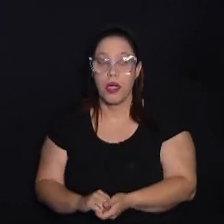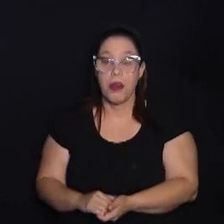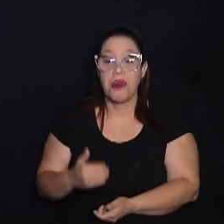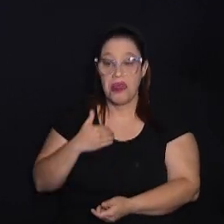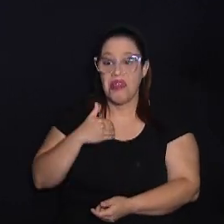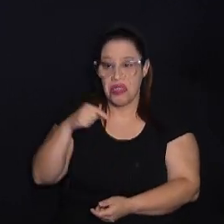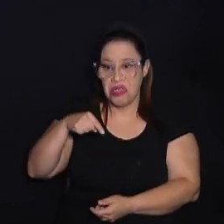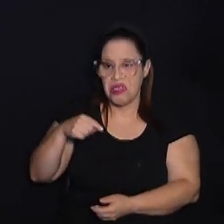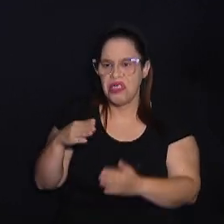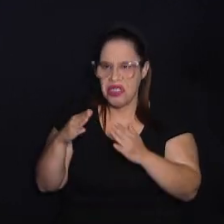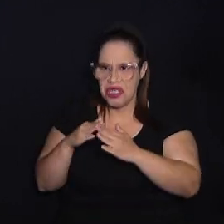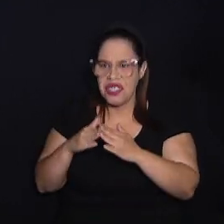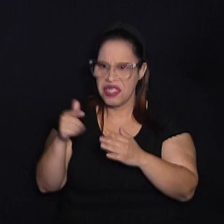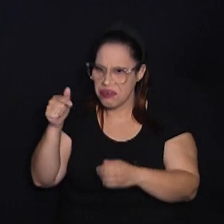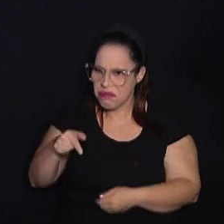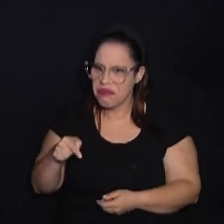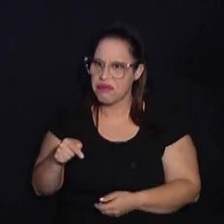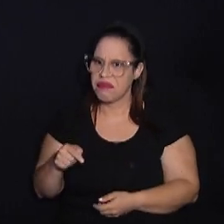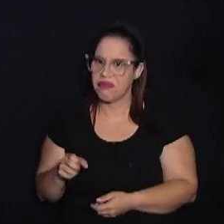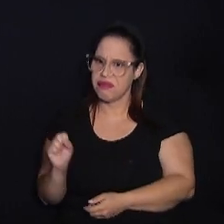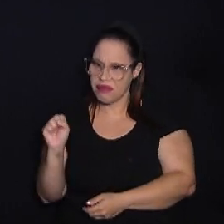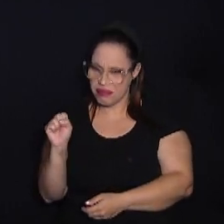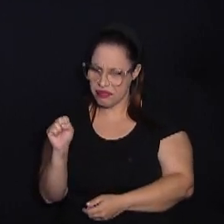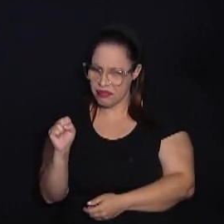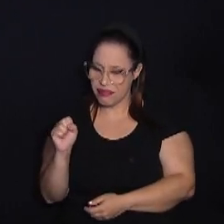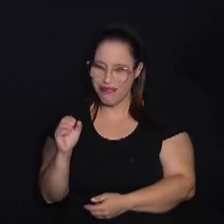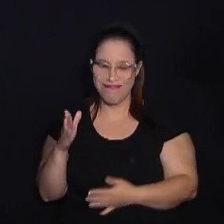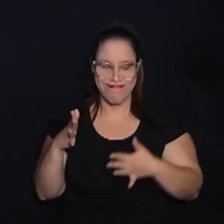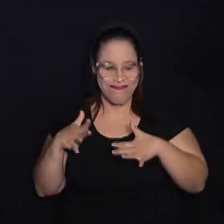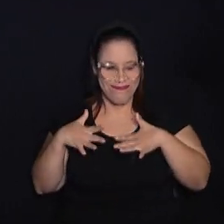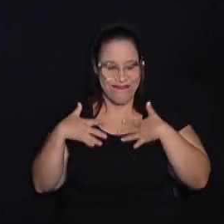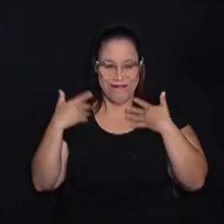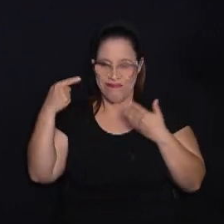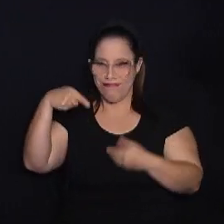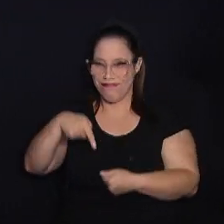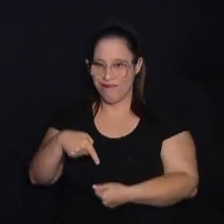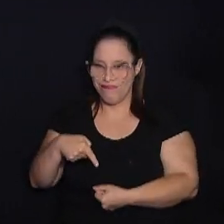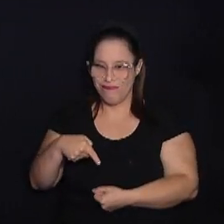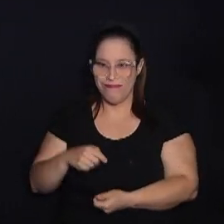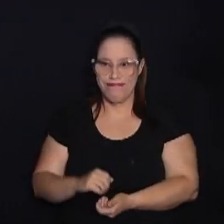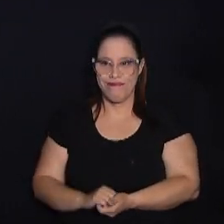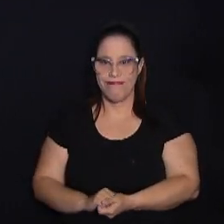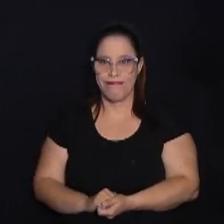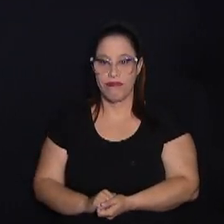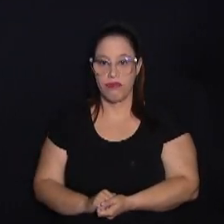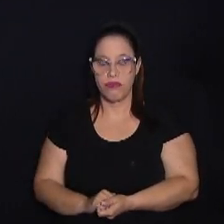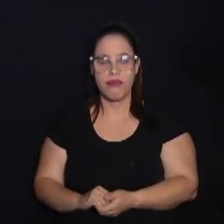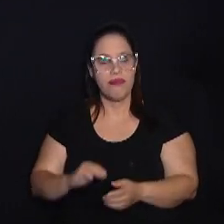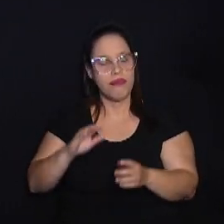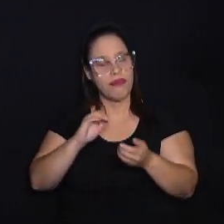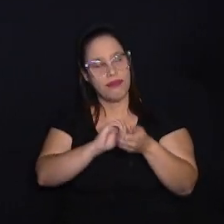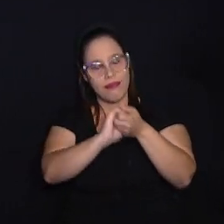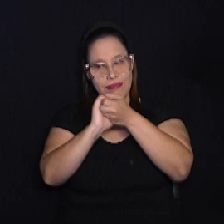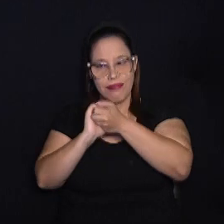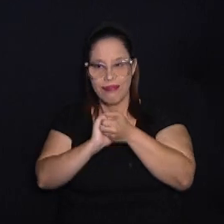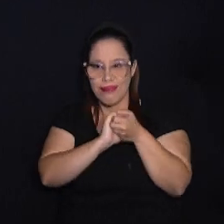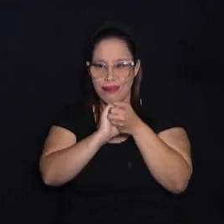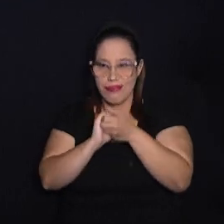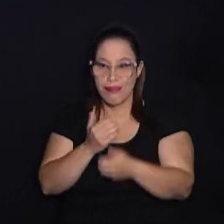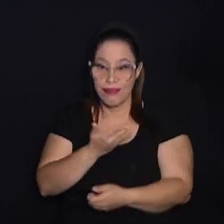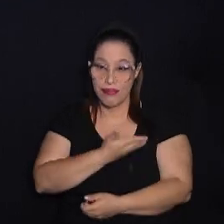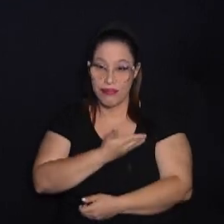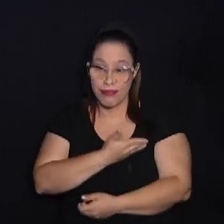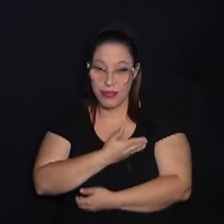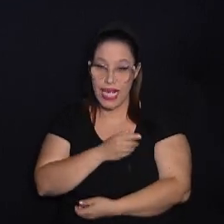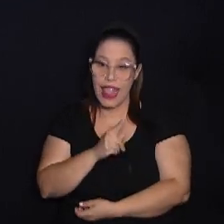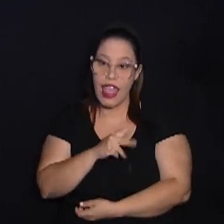eu me sinto muito em casa aqui. Então é uma alegria estar aqui, quero principalmente saudar, né, meu querido amigo